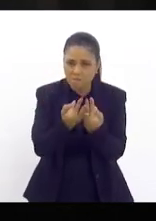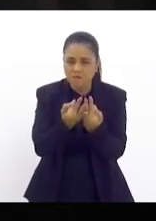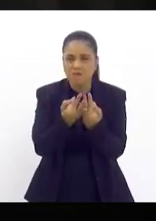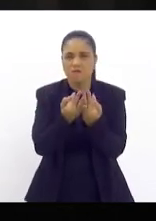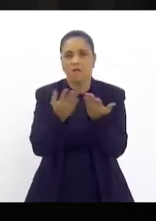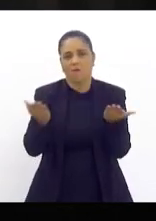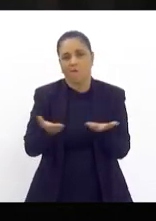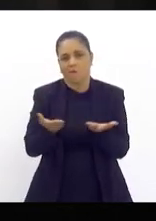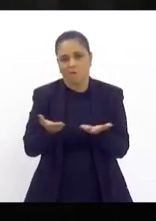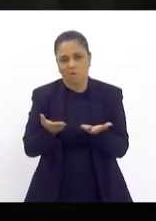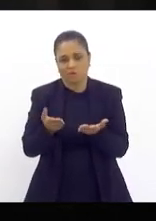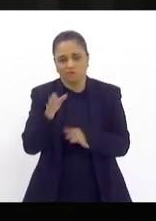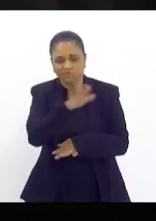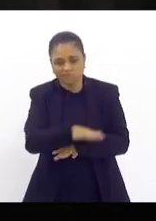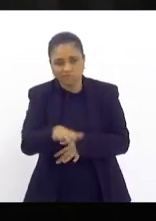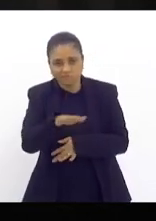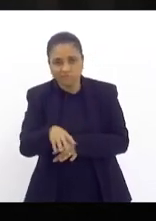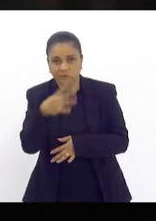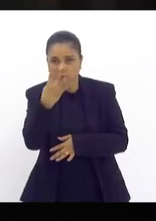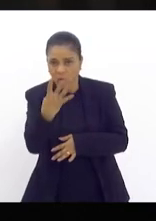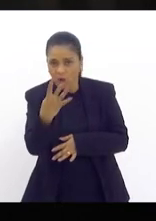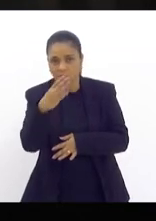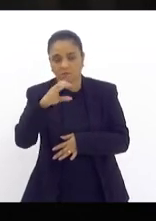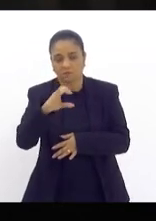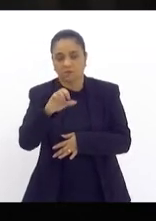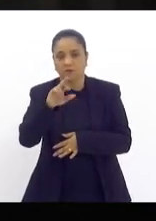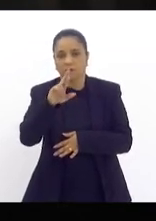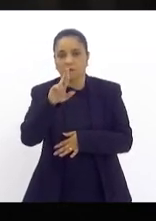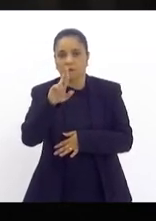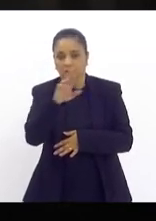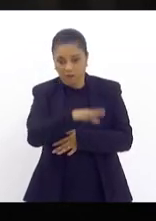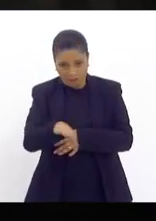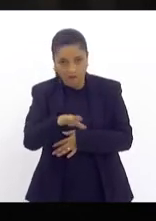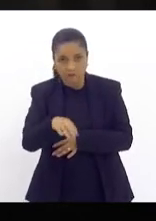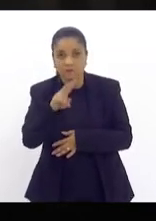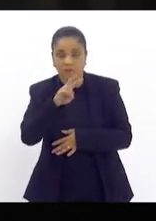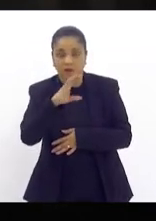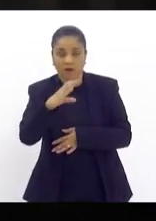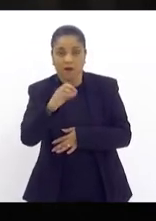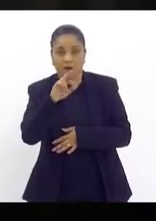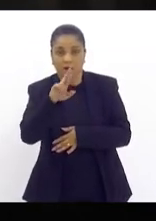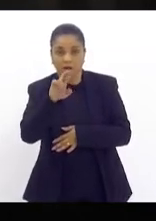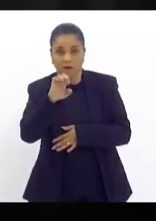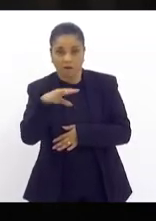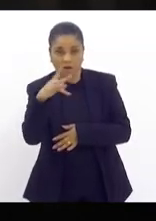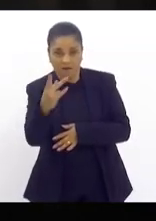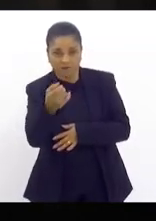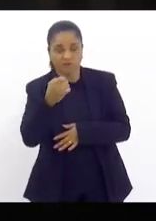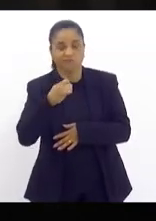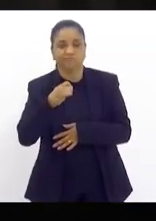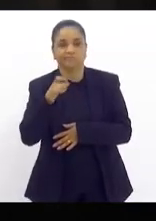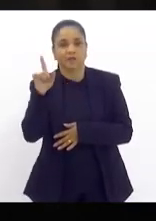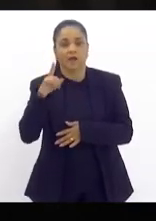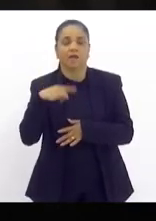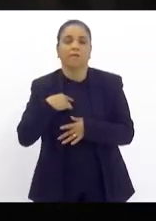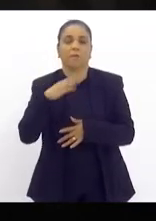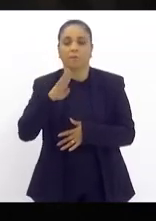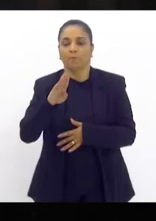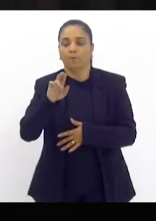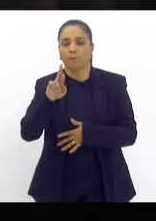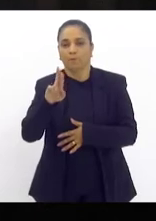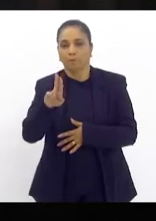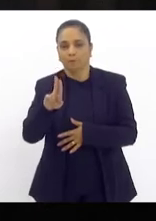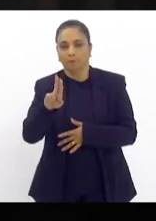ataque hoje numa creche em Blumenau. Como mãe de três filhos, eu não